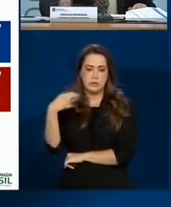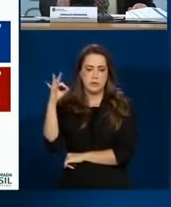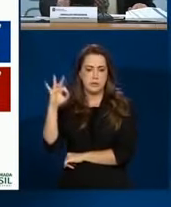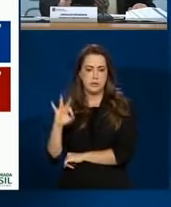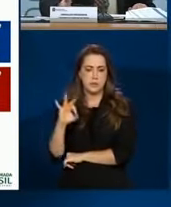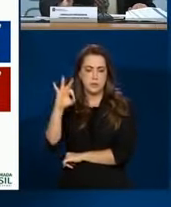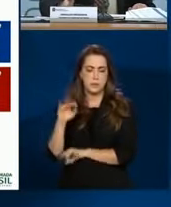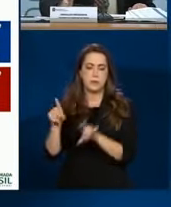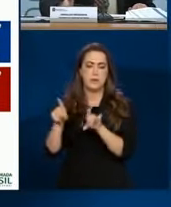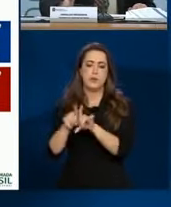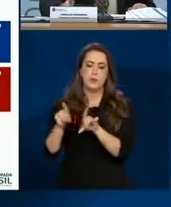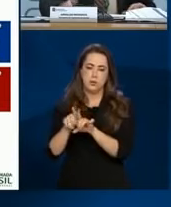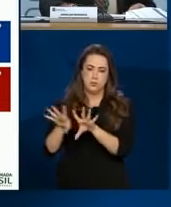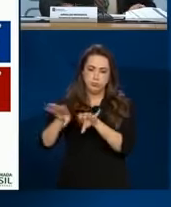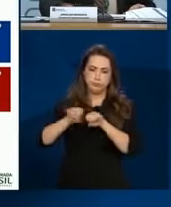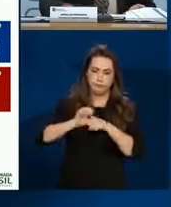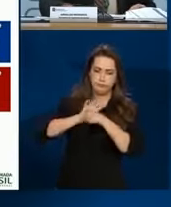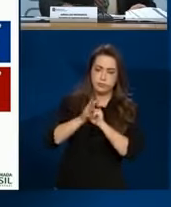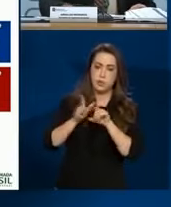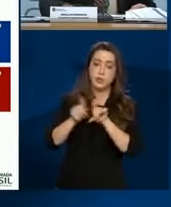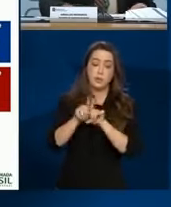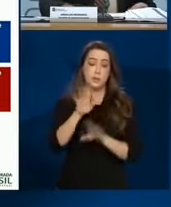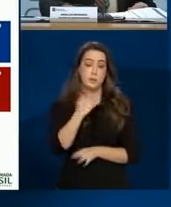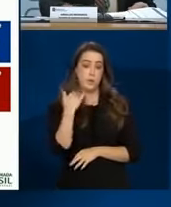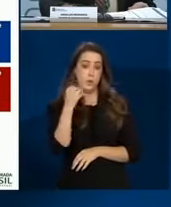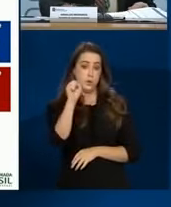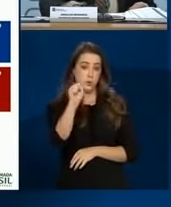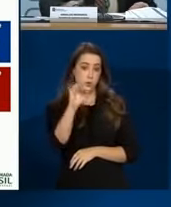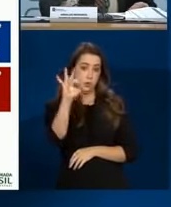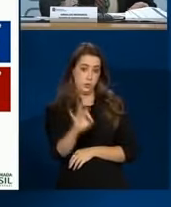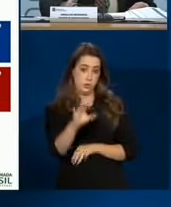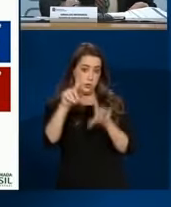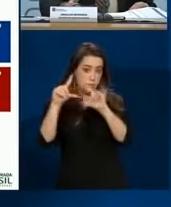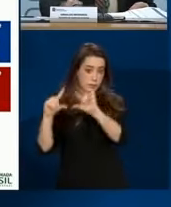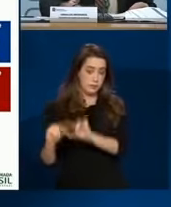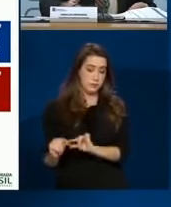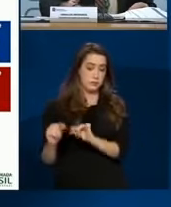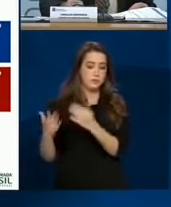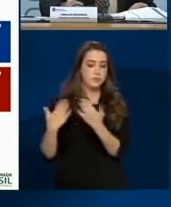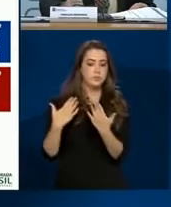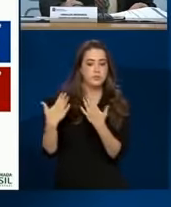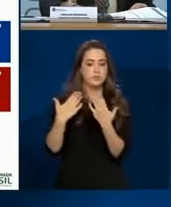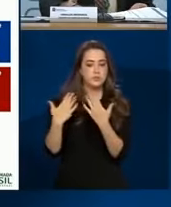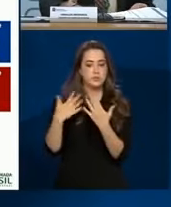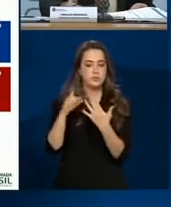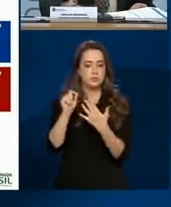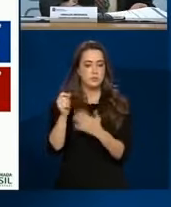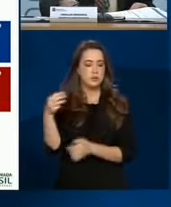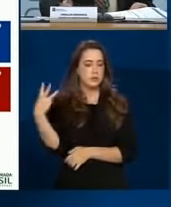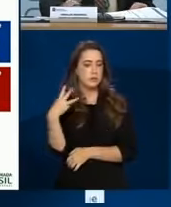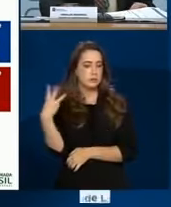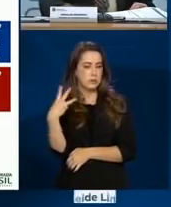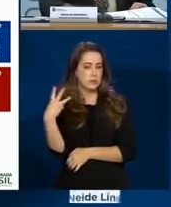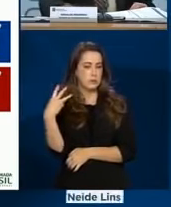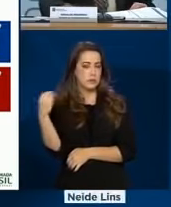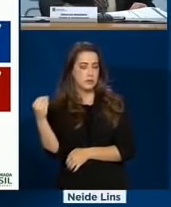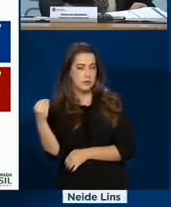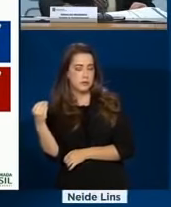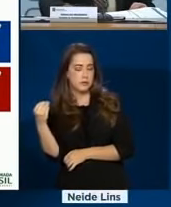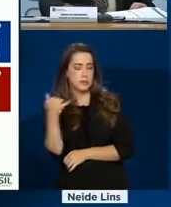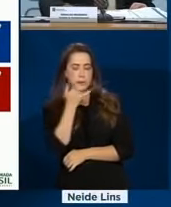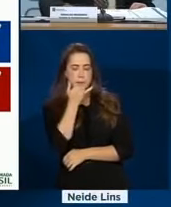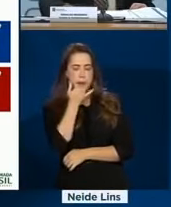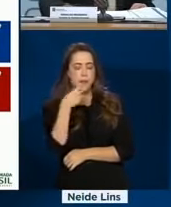no número de óbitos de 8% entre a 30ª semana e a